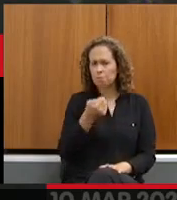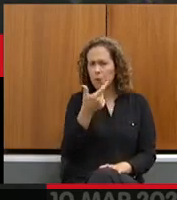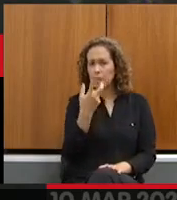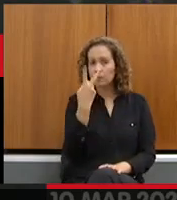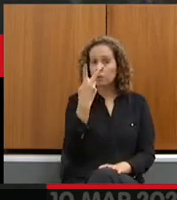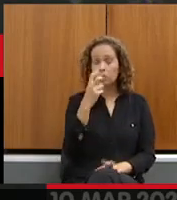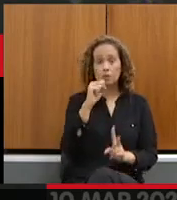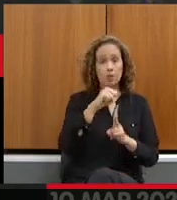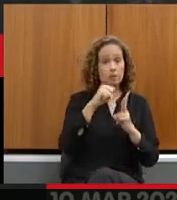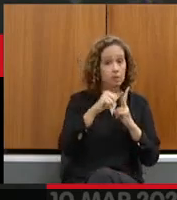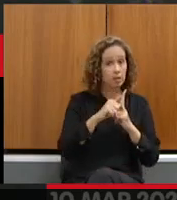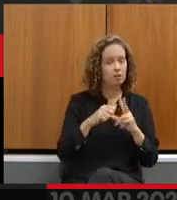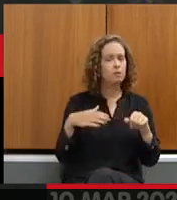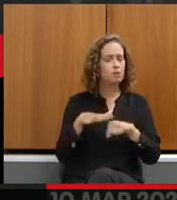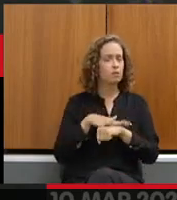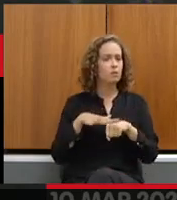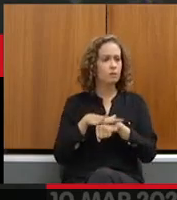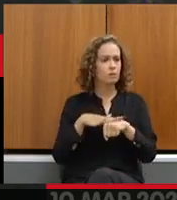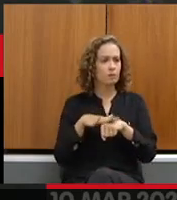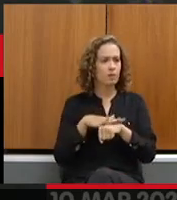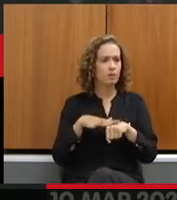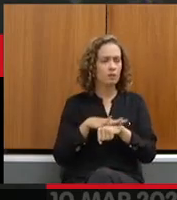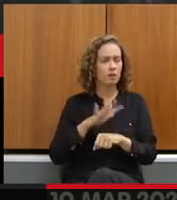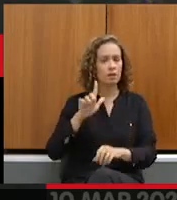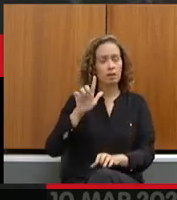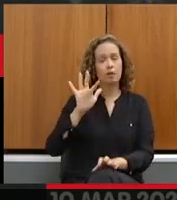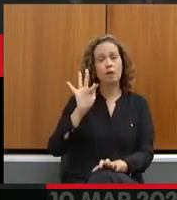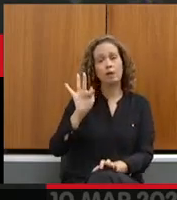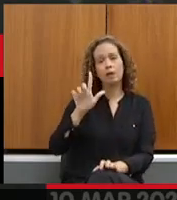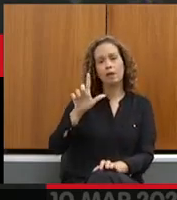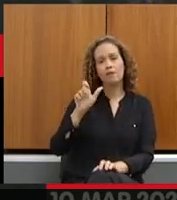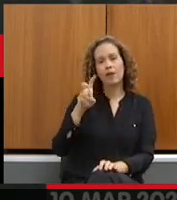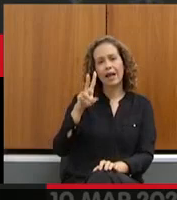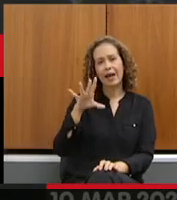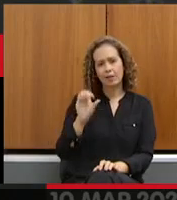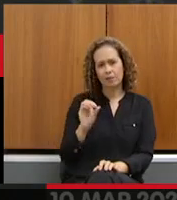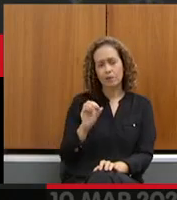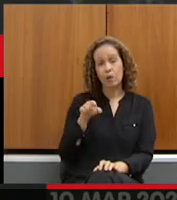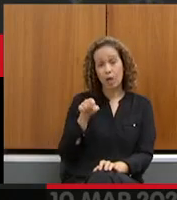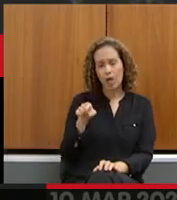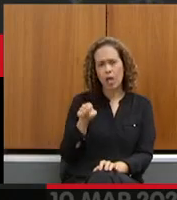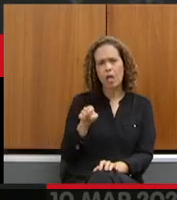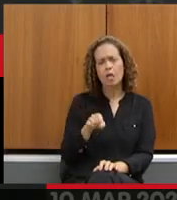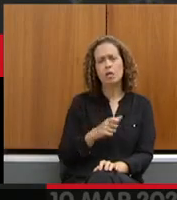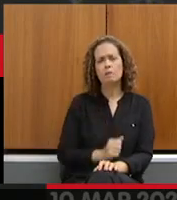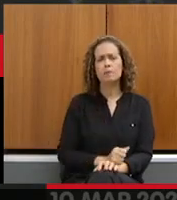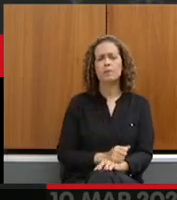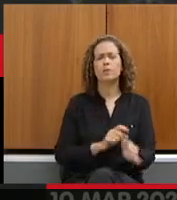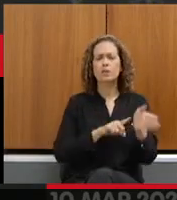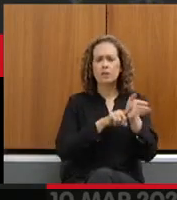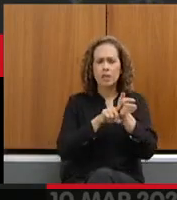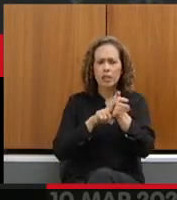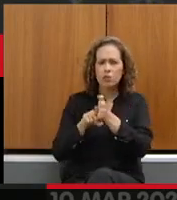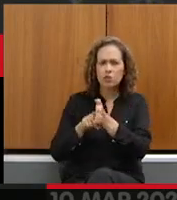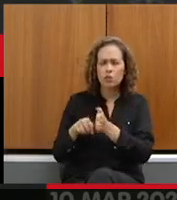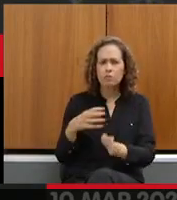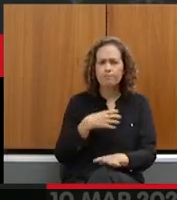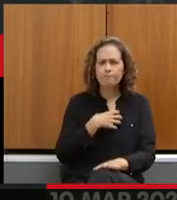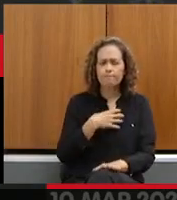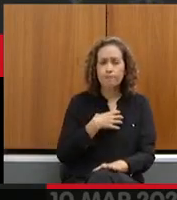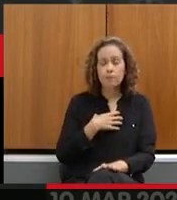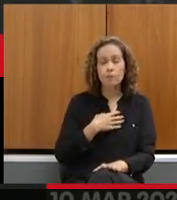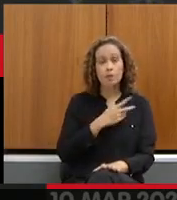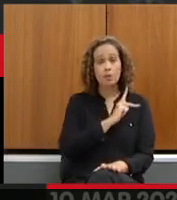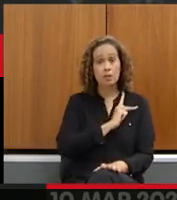eu conversava com o Flávio da Fonseca que é cientista presidente da Sociedade Brasileira de